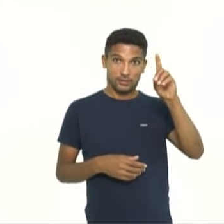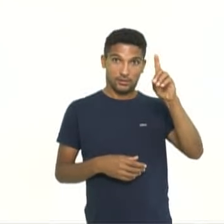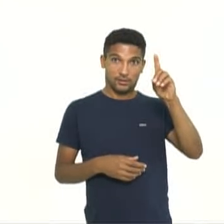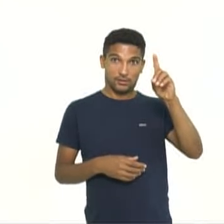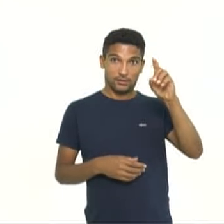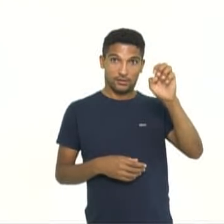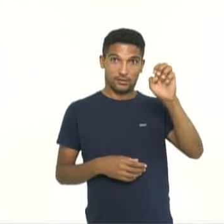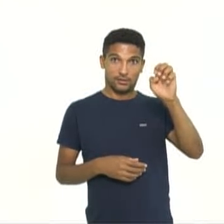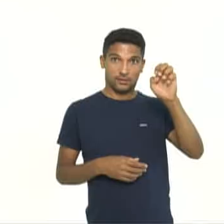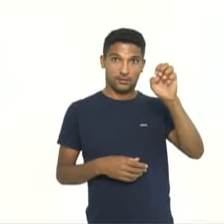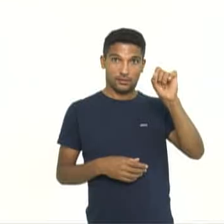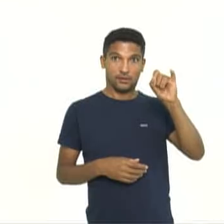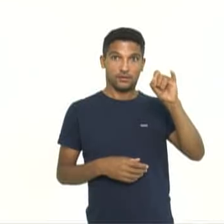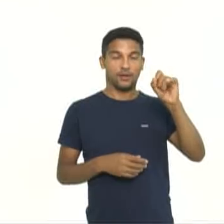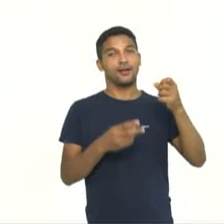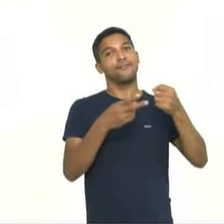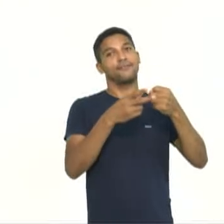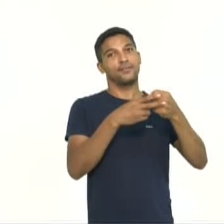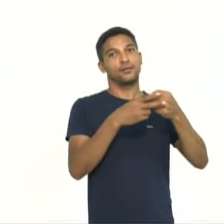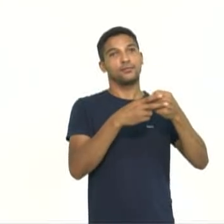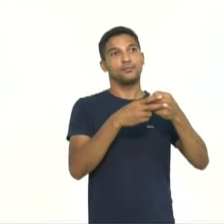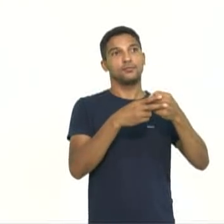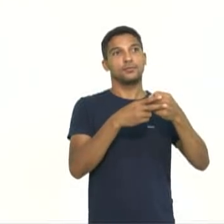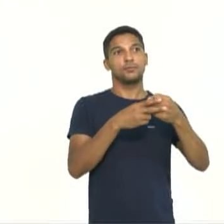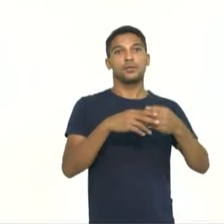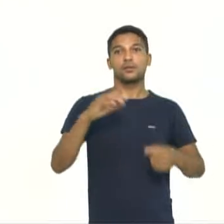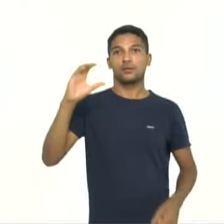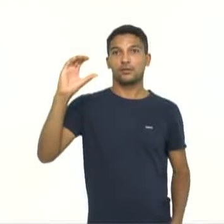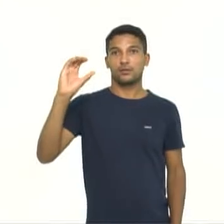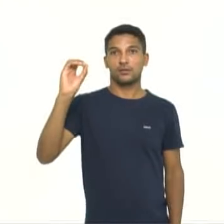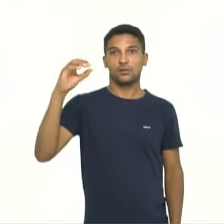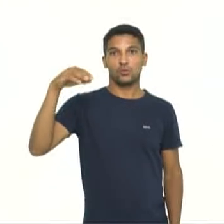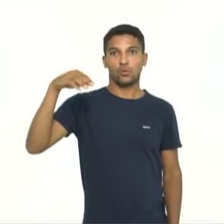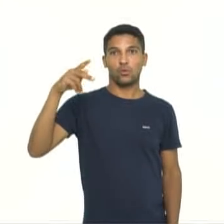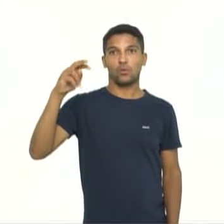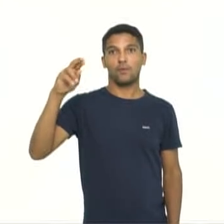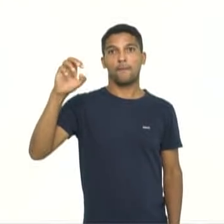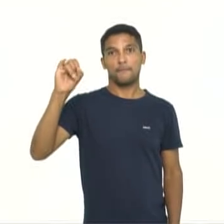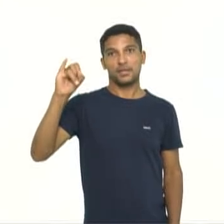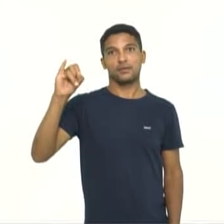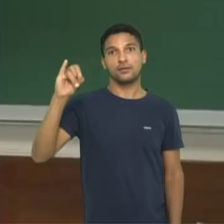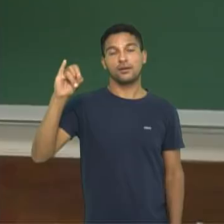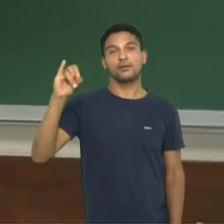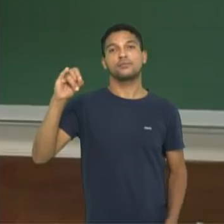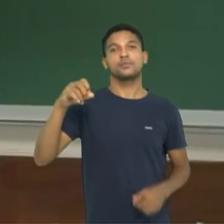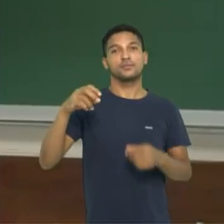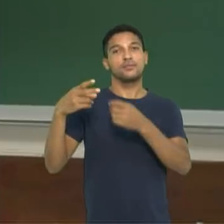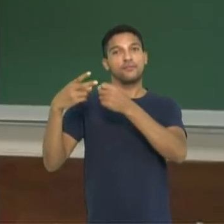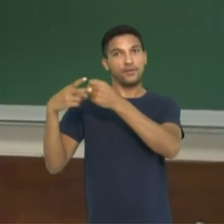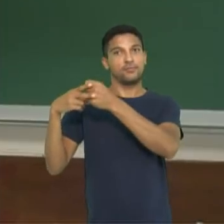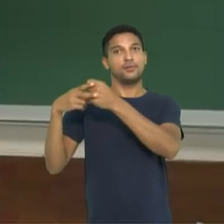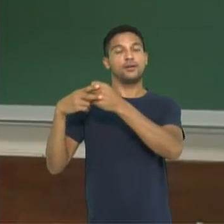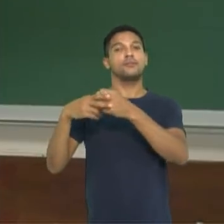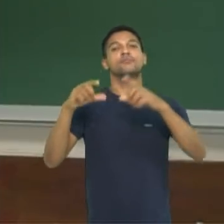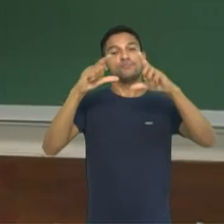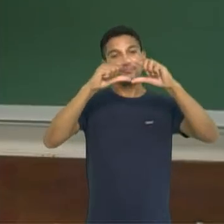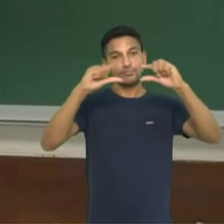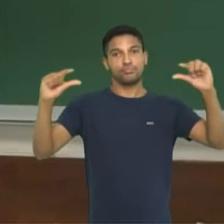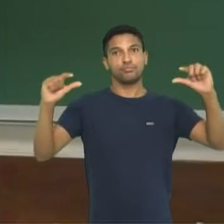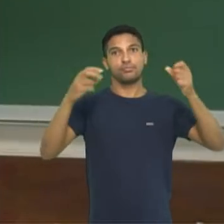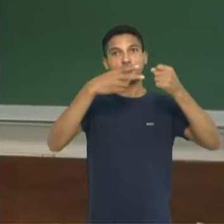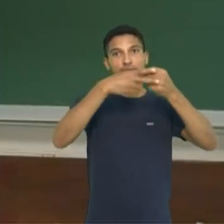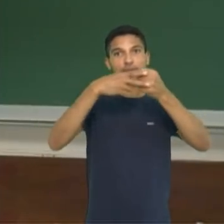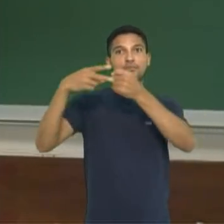passagem, verbo comprar, né? Então, a gente tem duas orações, dois verbos, portanto, a gente tem ali um